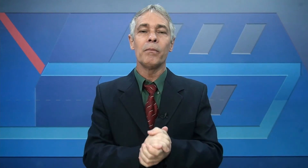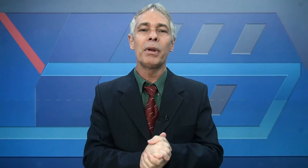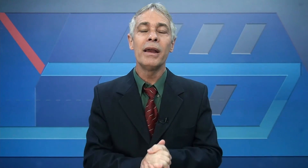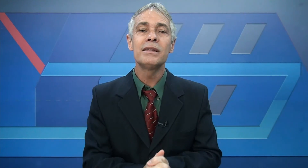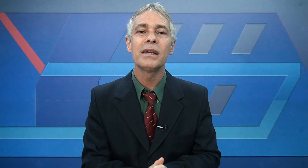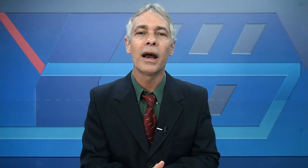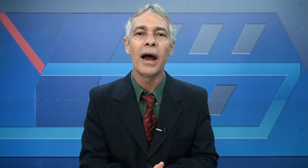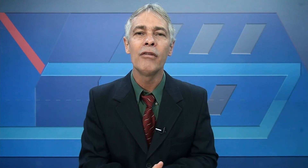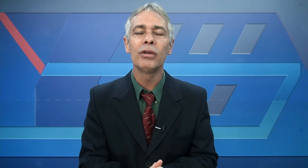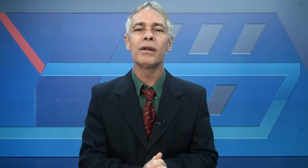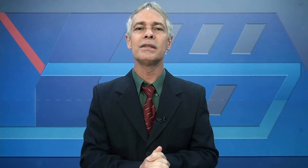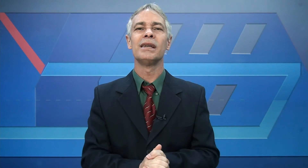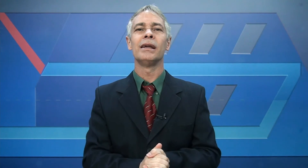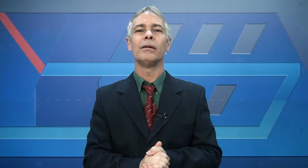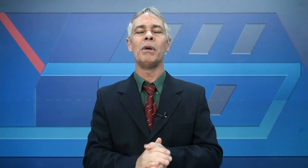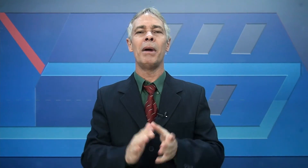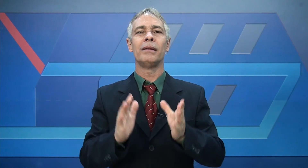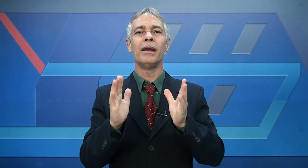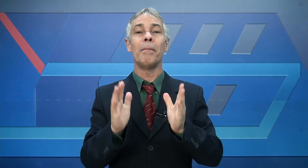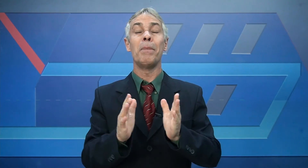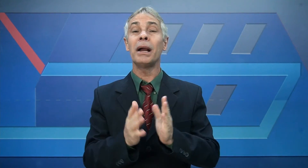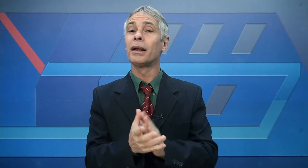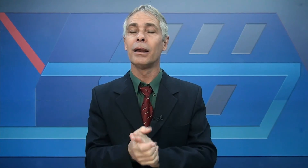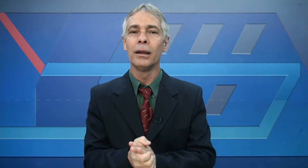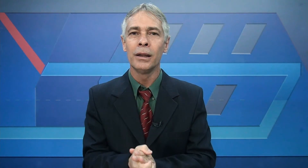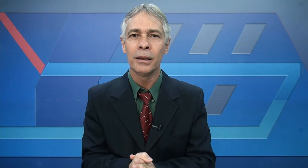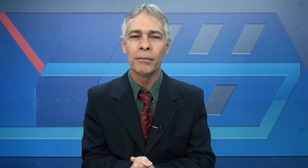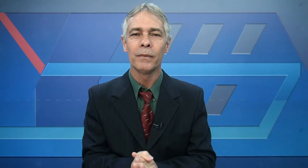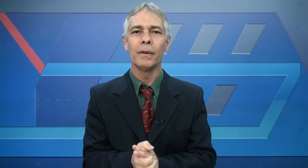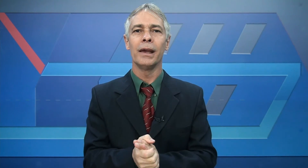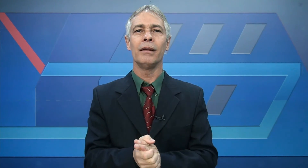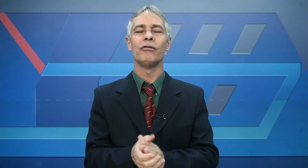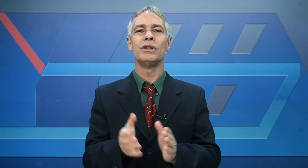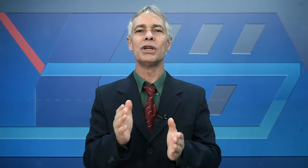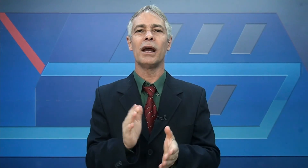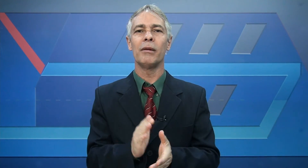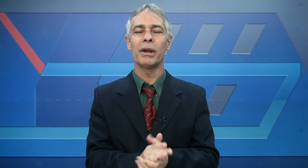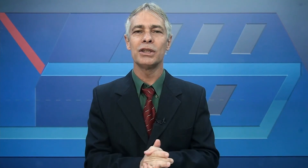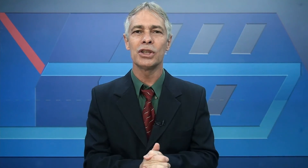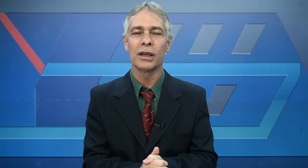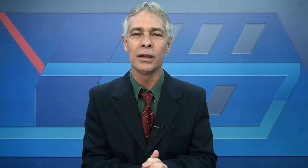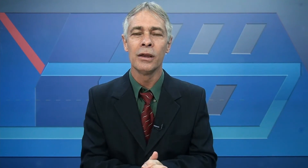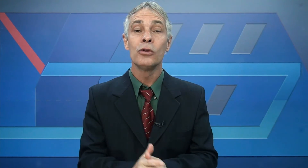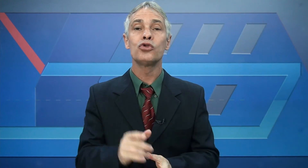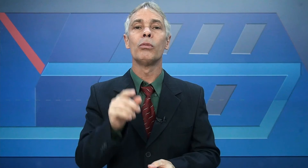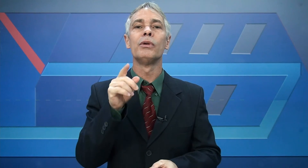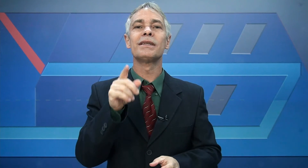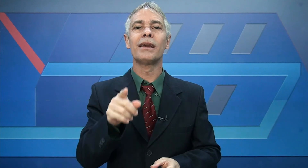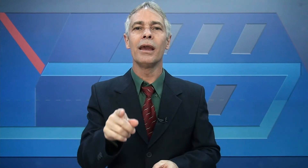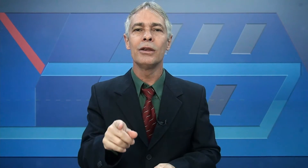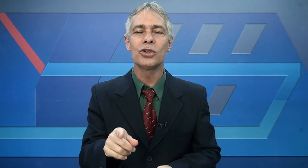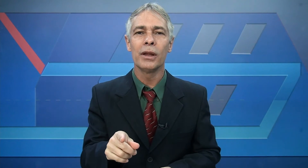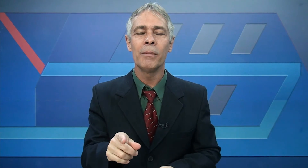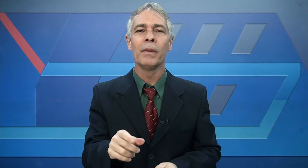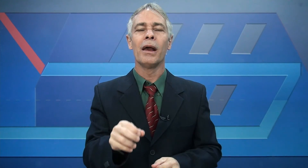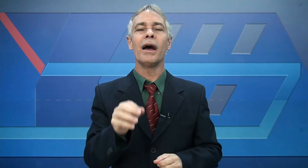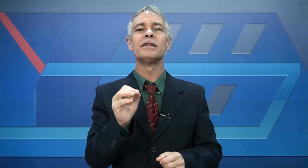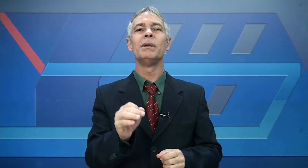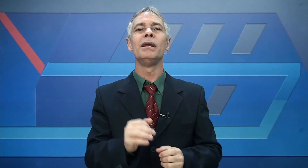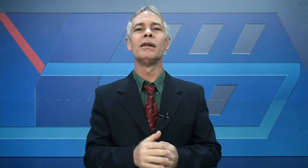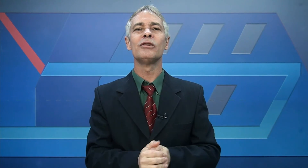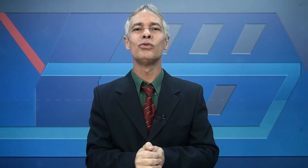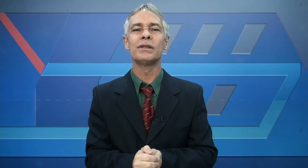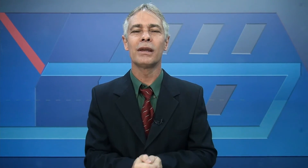Gente, para encerrar, eu vou trazer uma matéria bacana, né? Foi indicada para a gente aqui, sobre o skate, né?